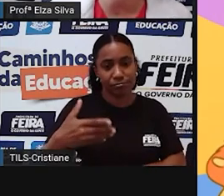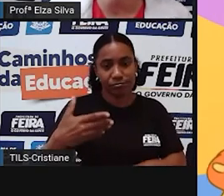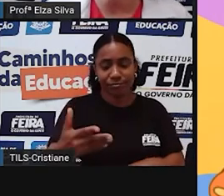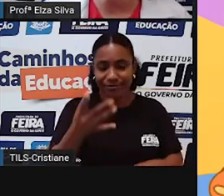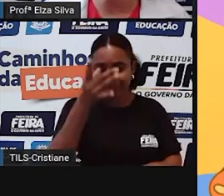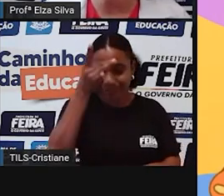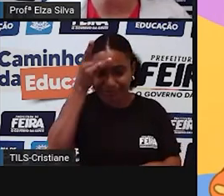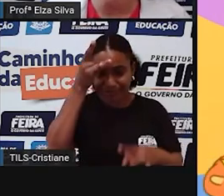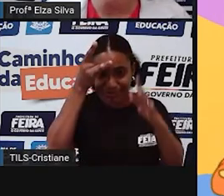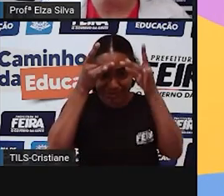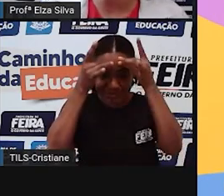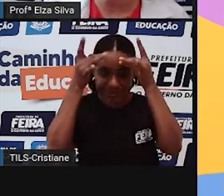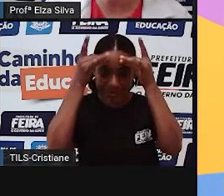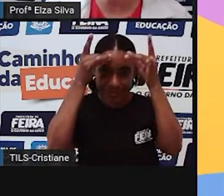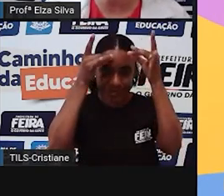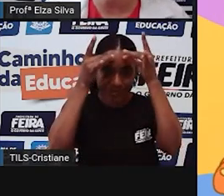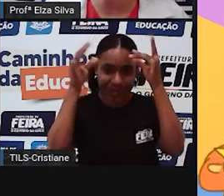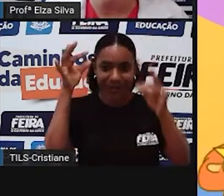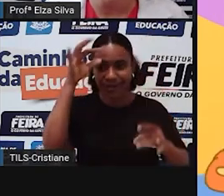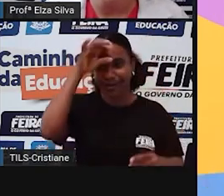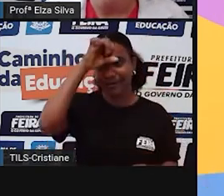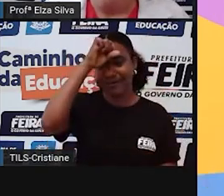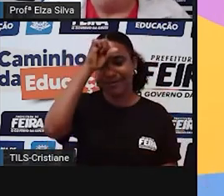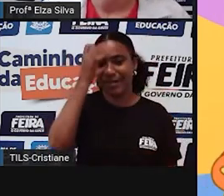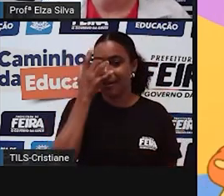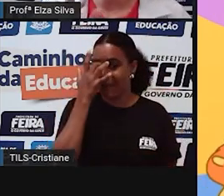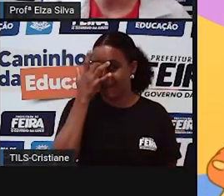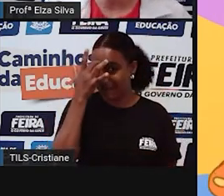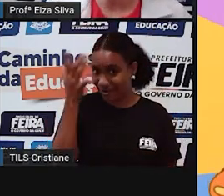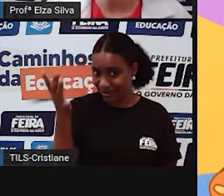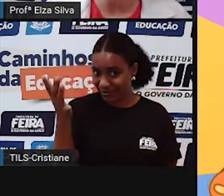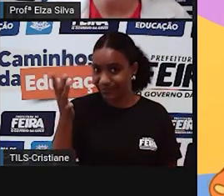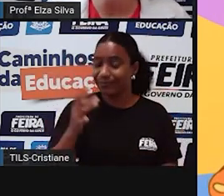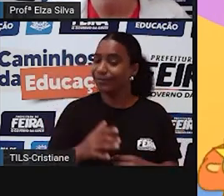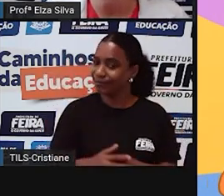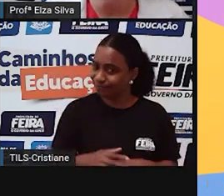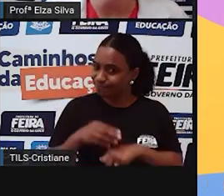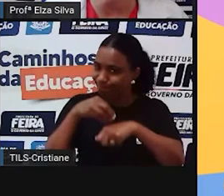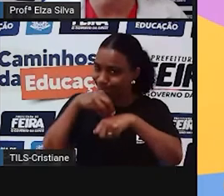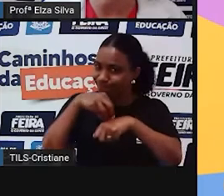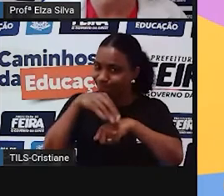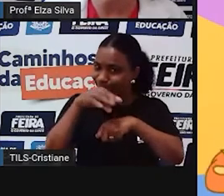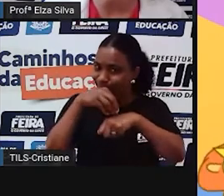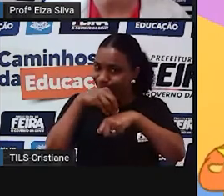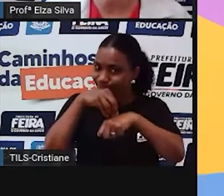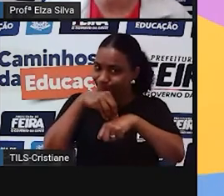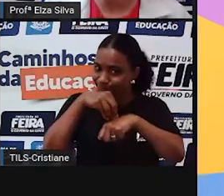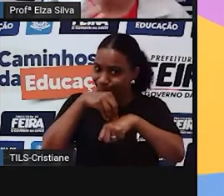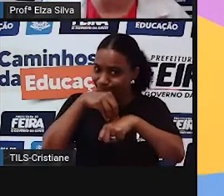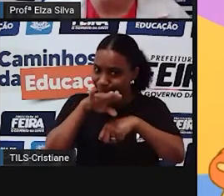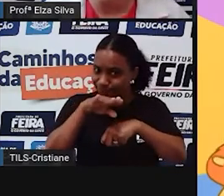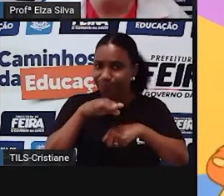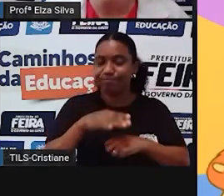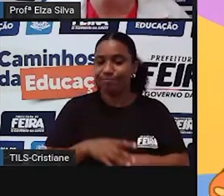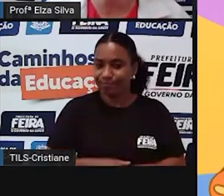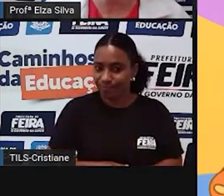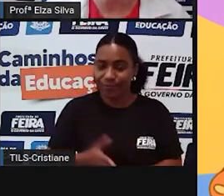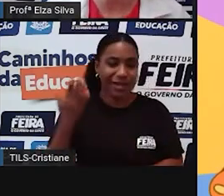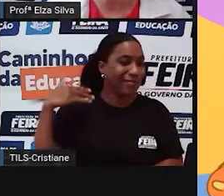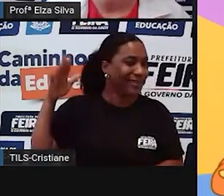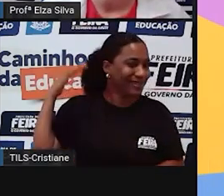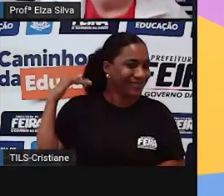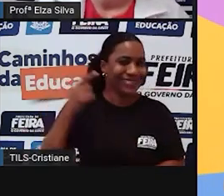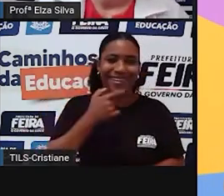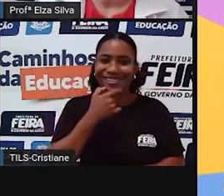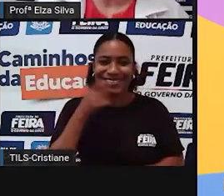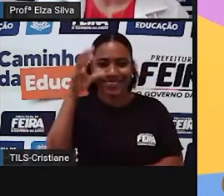vocês irão assimilando o passado de cada um. Então, vou passar uma dica para vocês, que eu já fiz, né? Quando eu estudava inglês